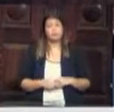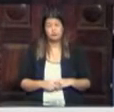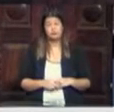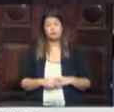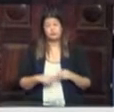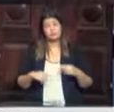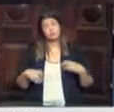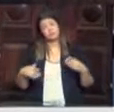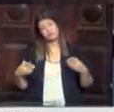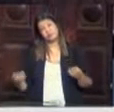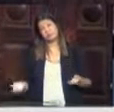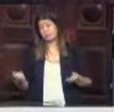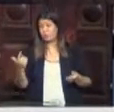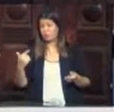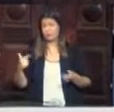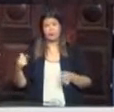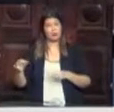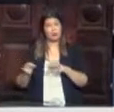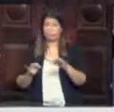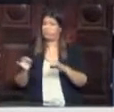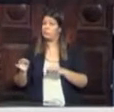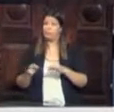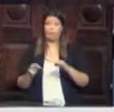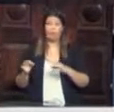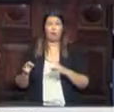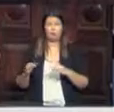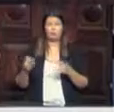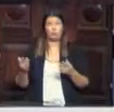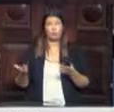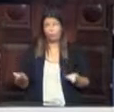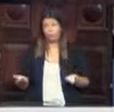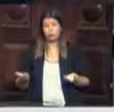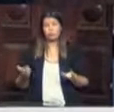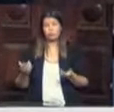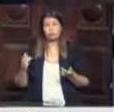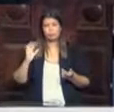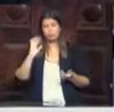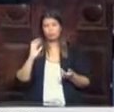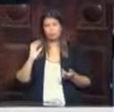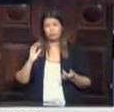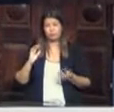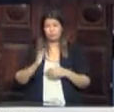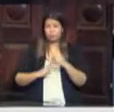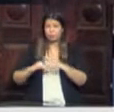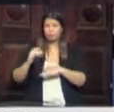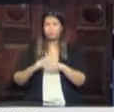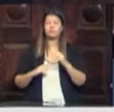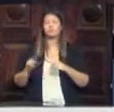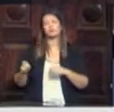utilização de dois salões para recebimento dos passageiros.